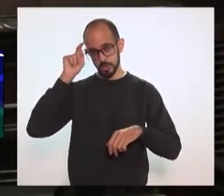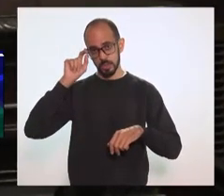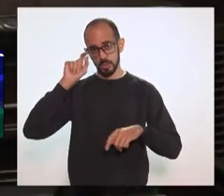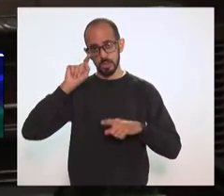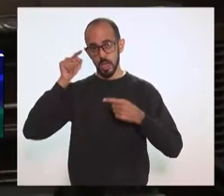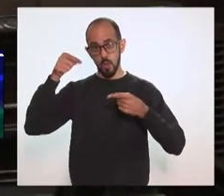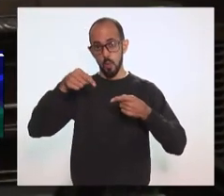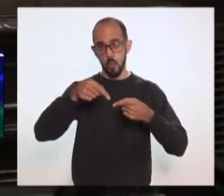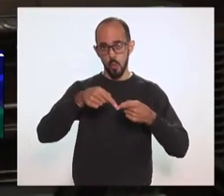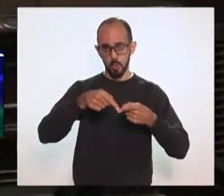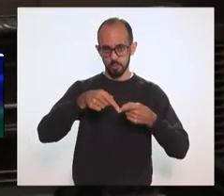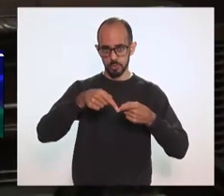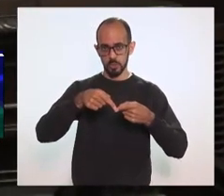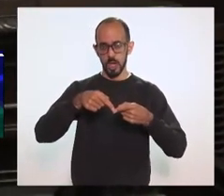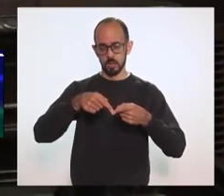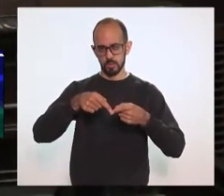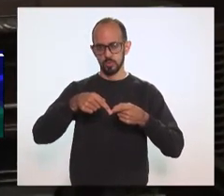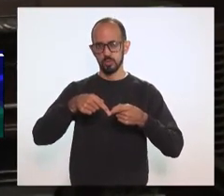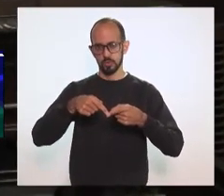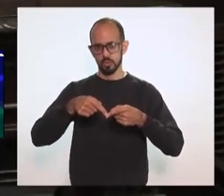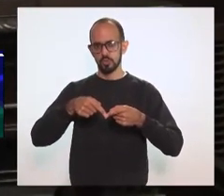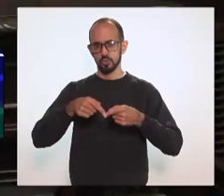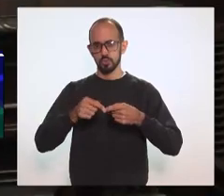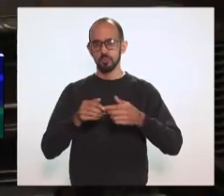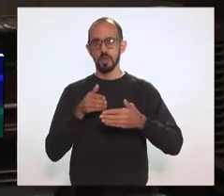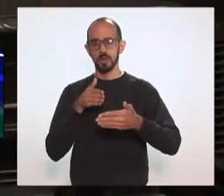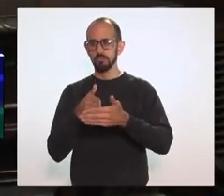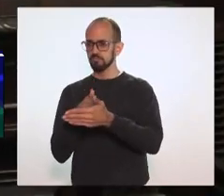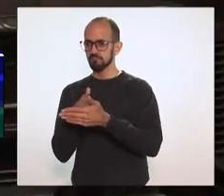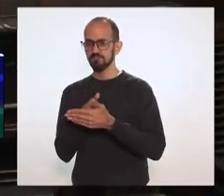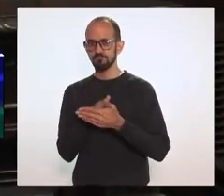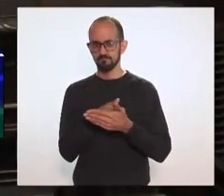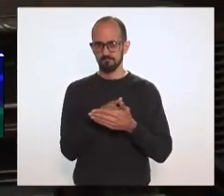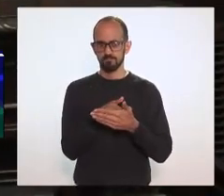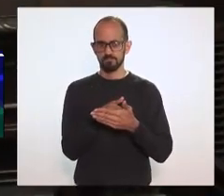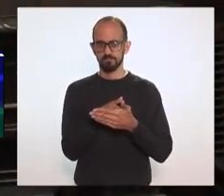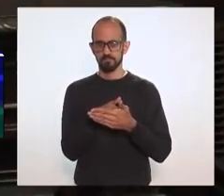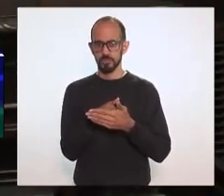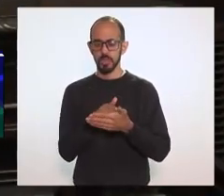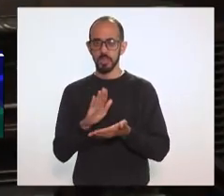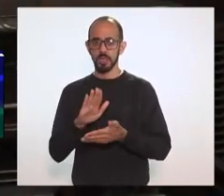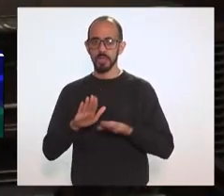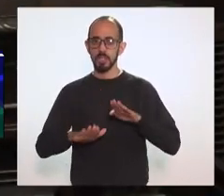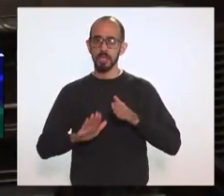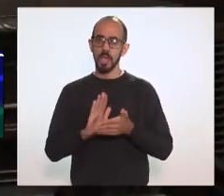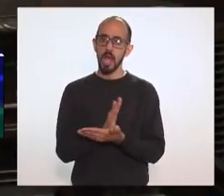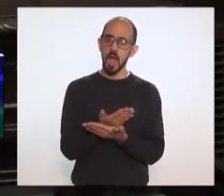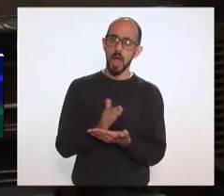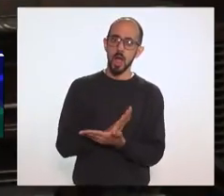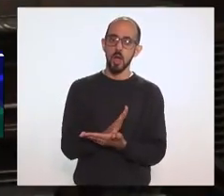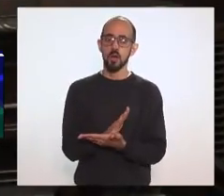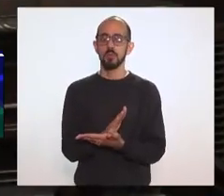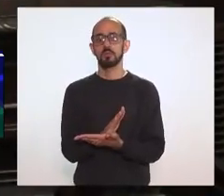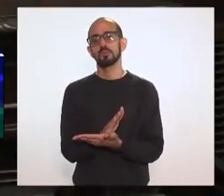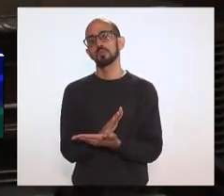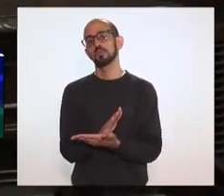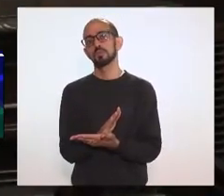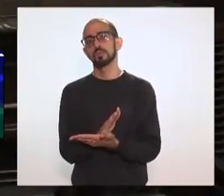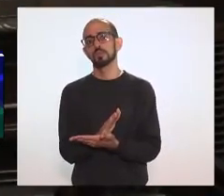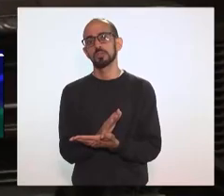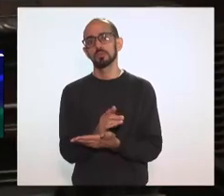alvo, é objeto de uma medida restritiva e que muitas vezes não recebe, face à